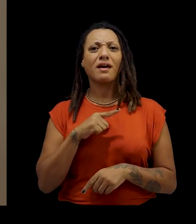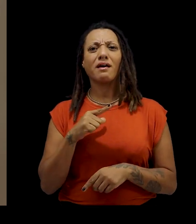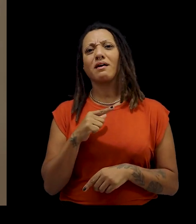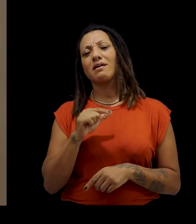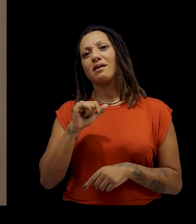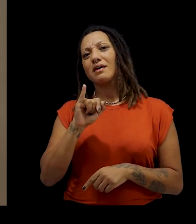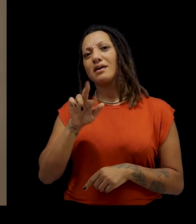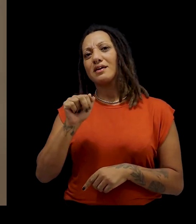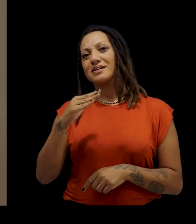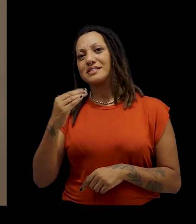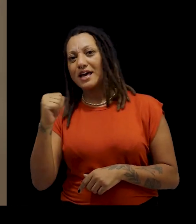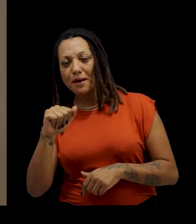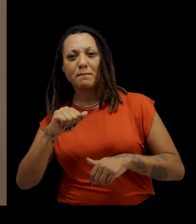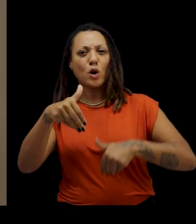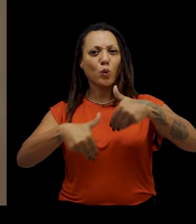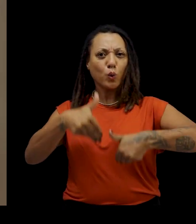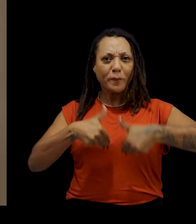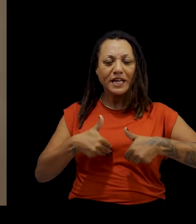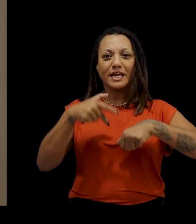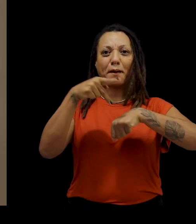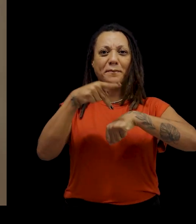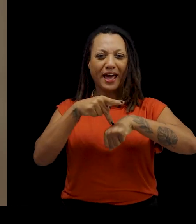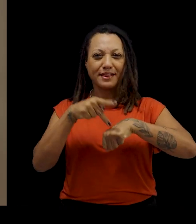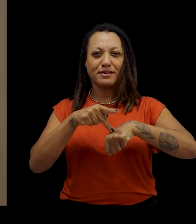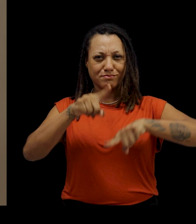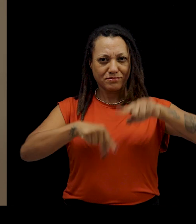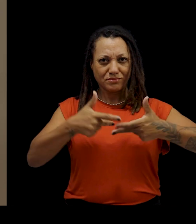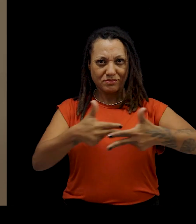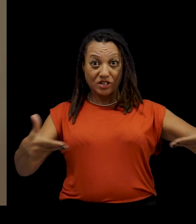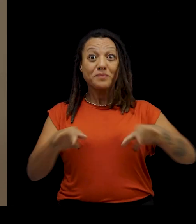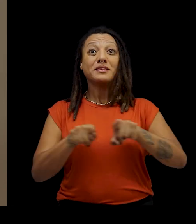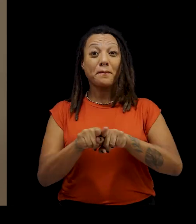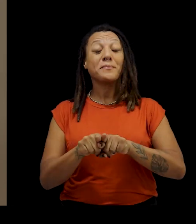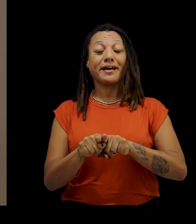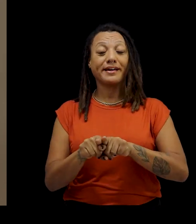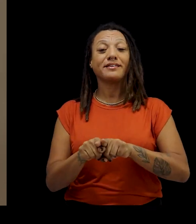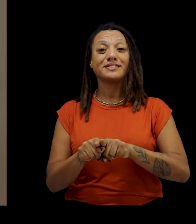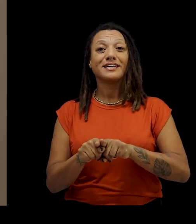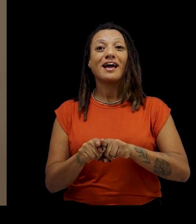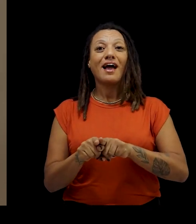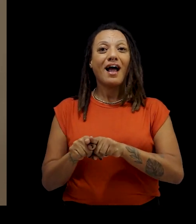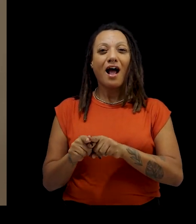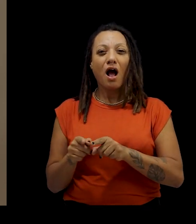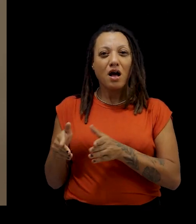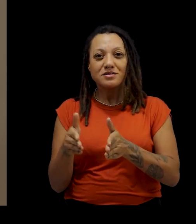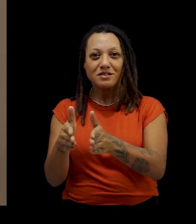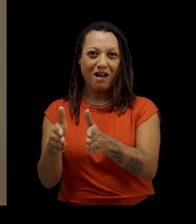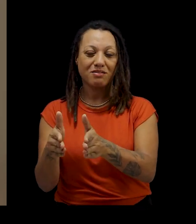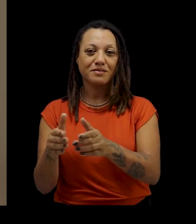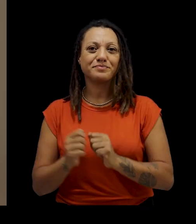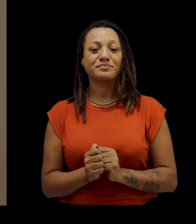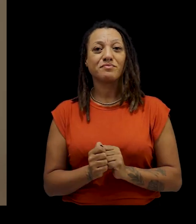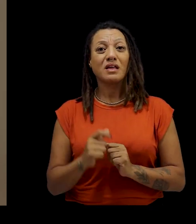Nelore, Frankenstein já está lá também como fantasma, a Iracema, a Curupira, as pedras e a estrada. Então,